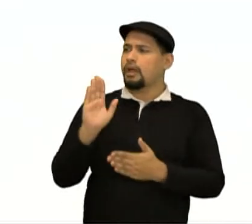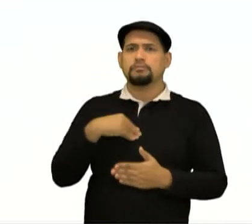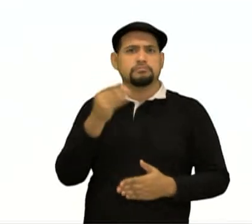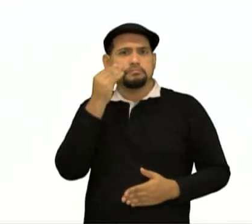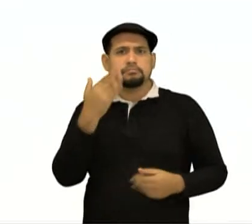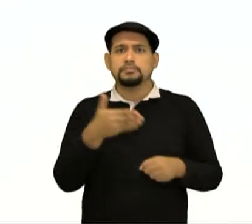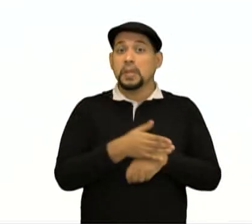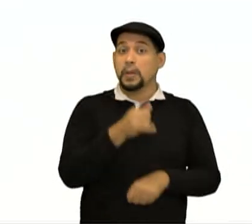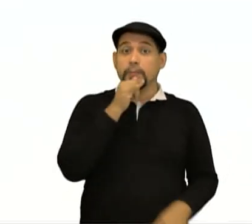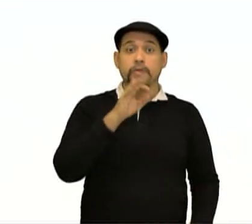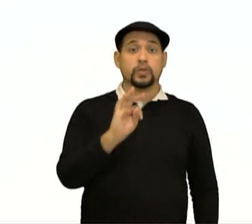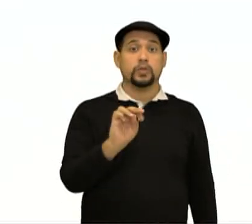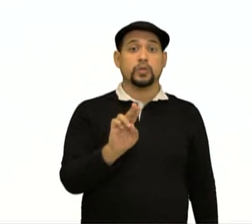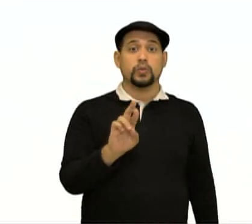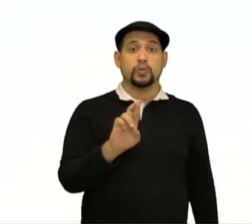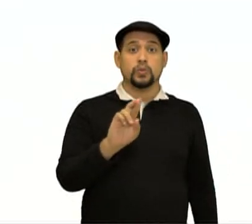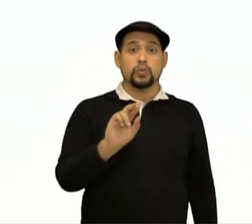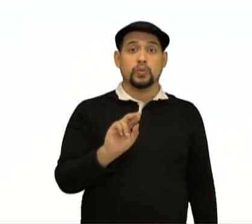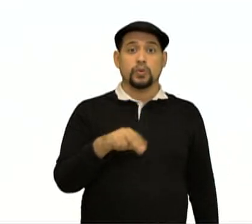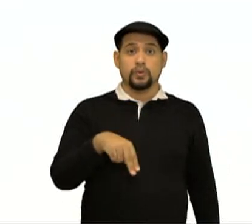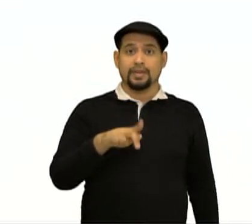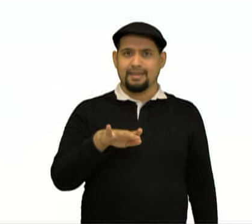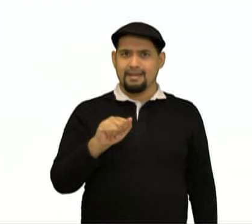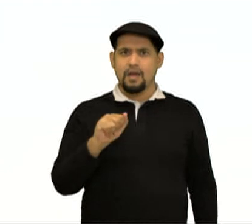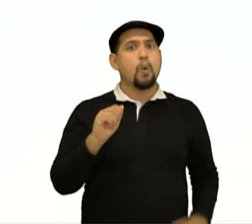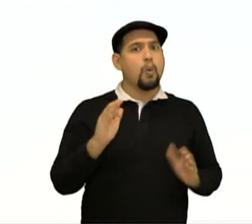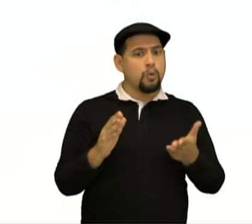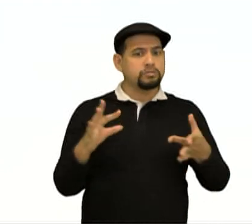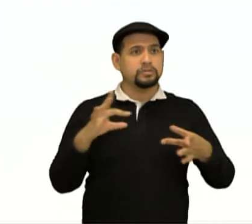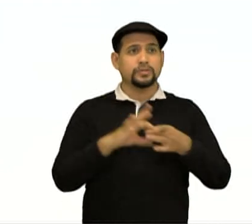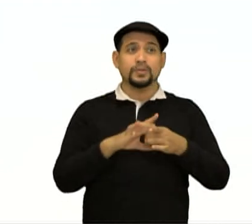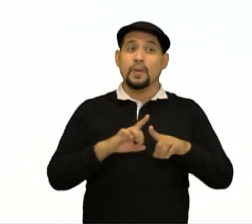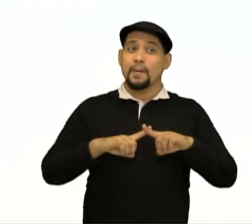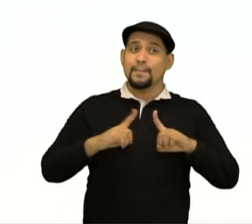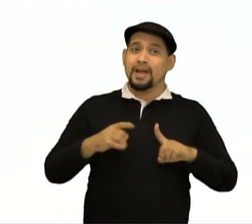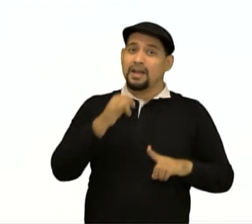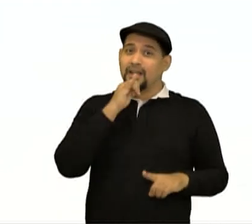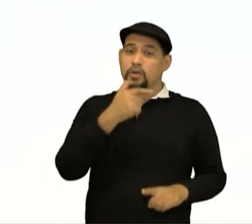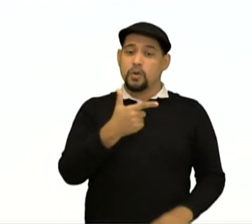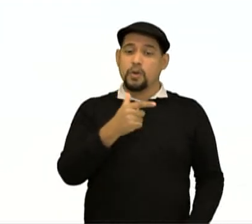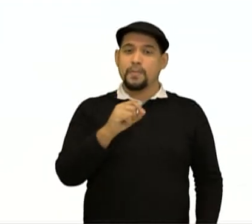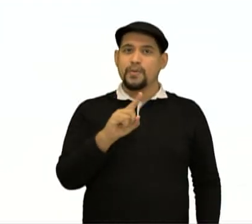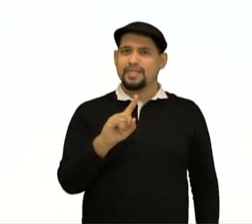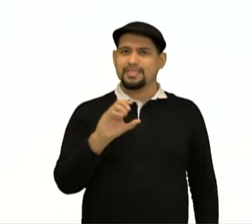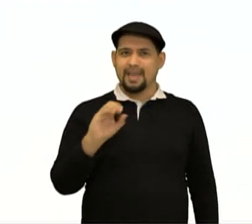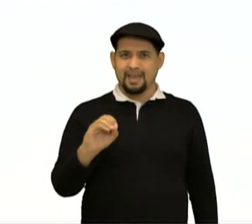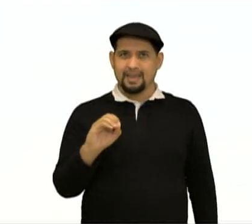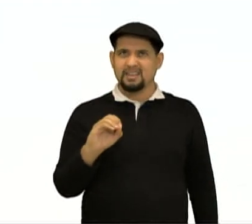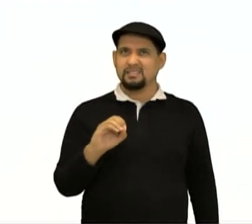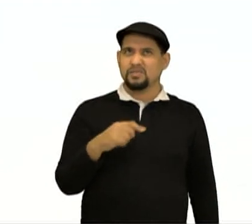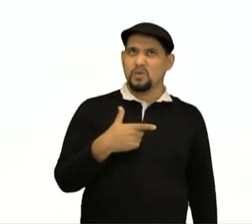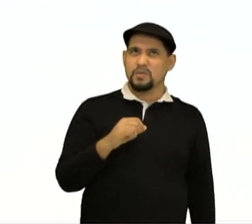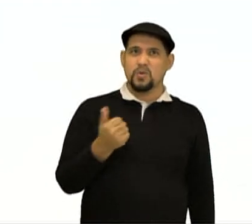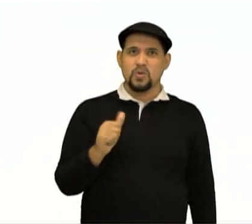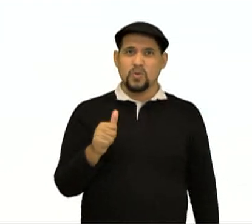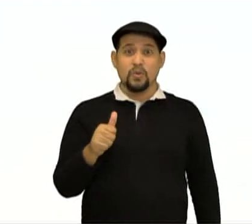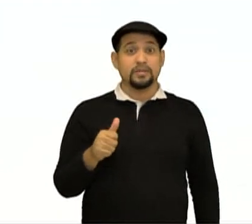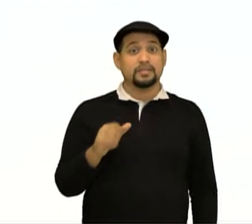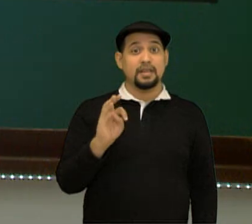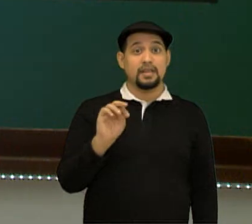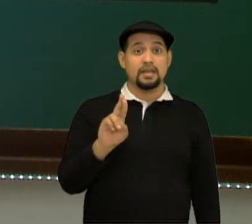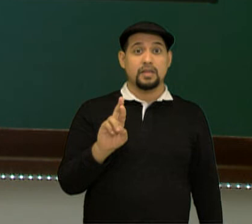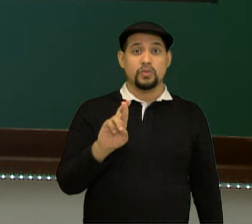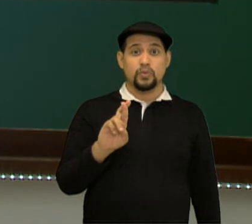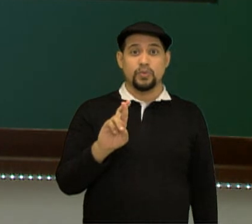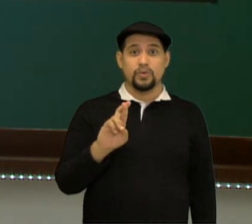veja que a Turquia hoje pertence mas o momento deste mapa que era em 2010 2011 ainda porque